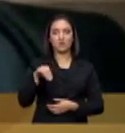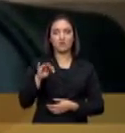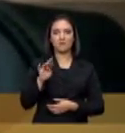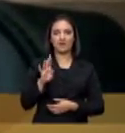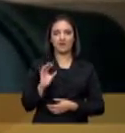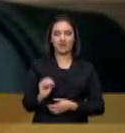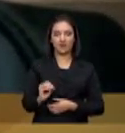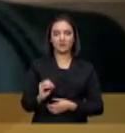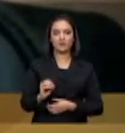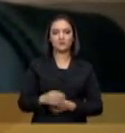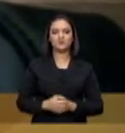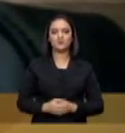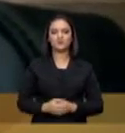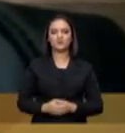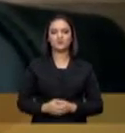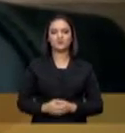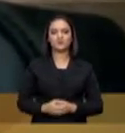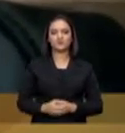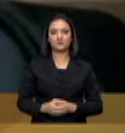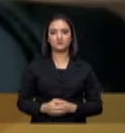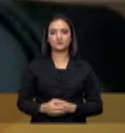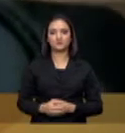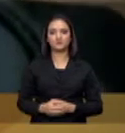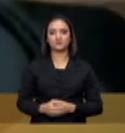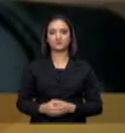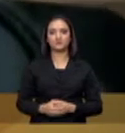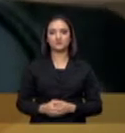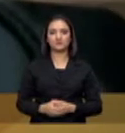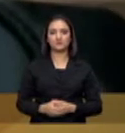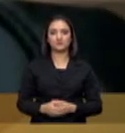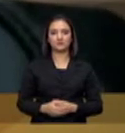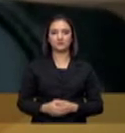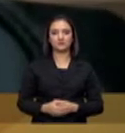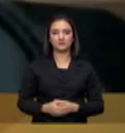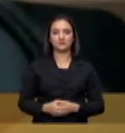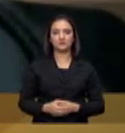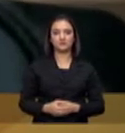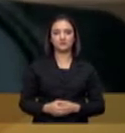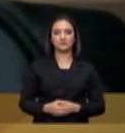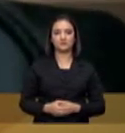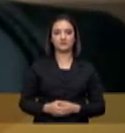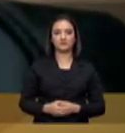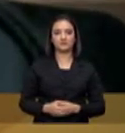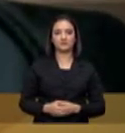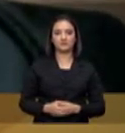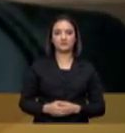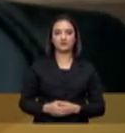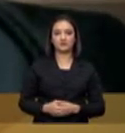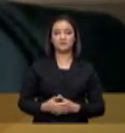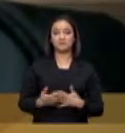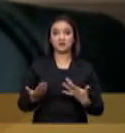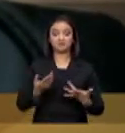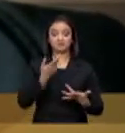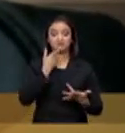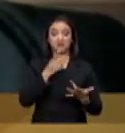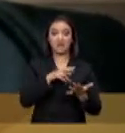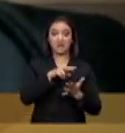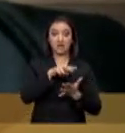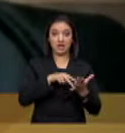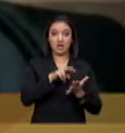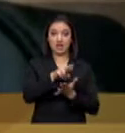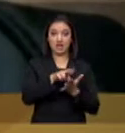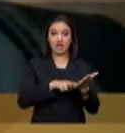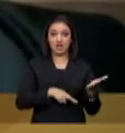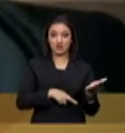também se faz presente. E me permito ir diretamente ao relatório, senhor presidente, como